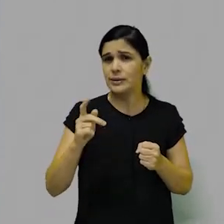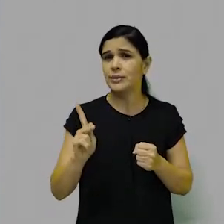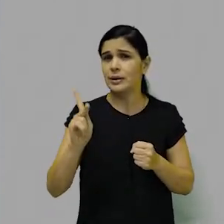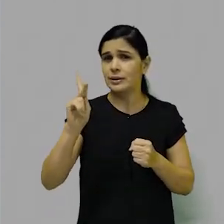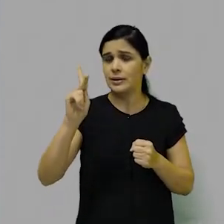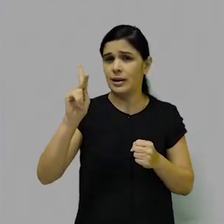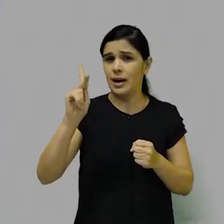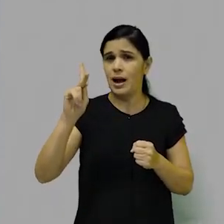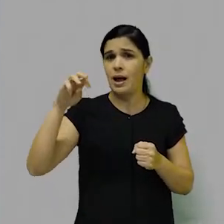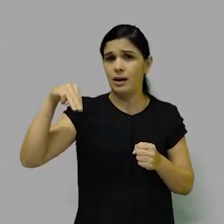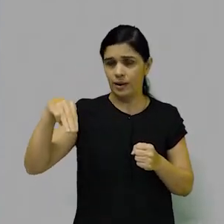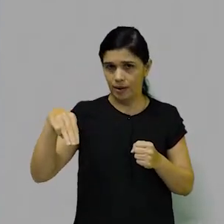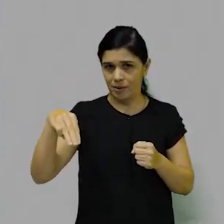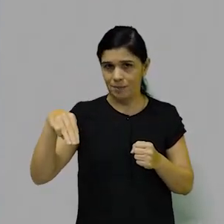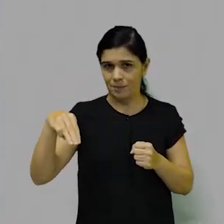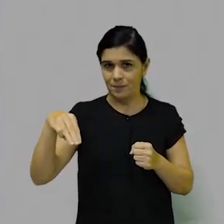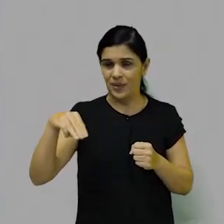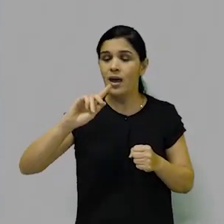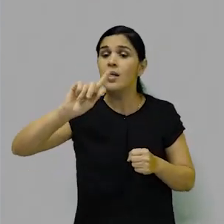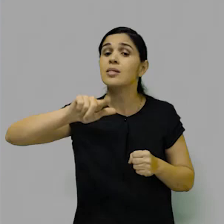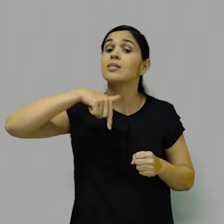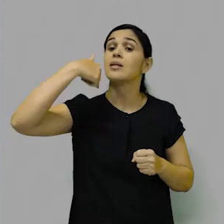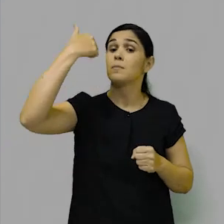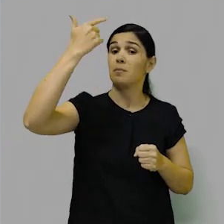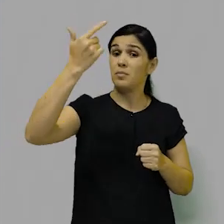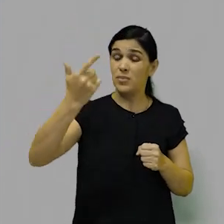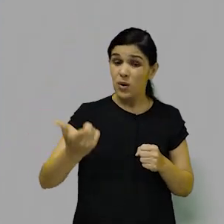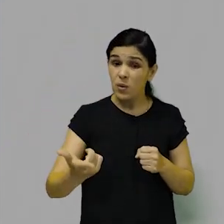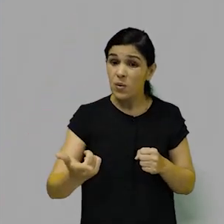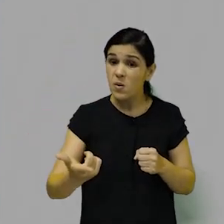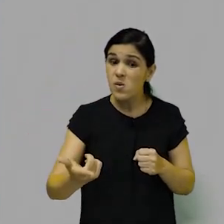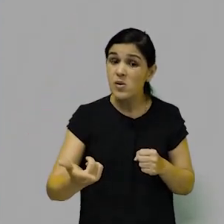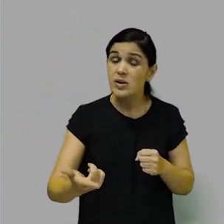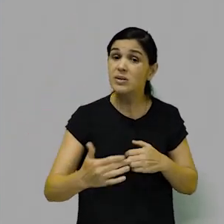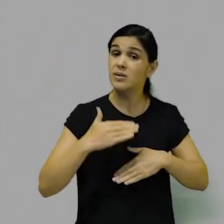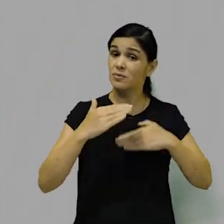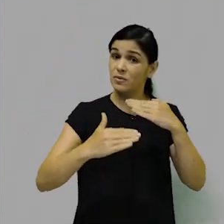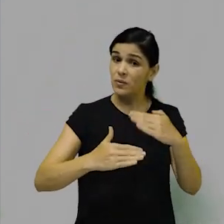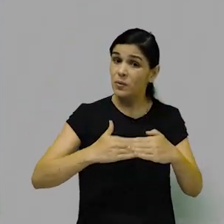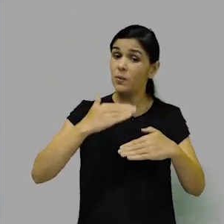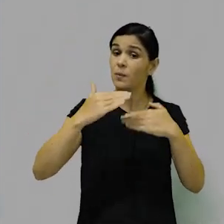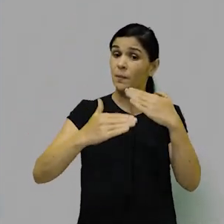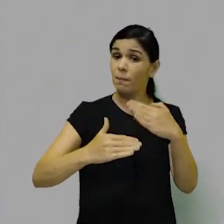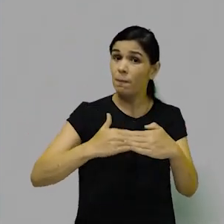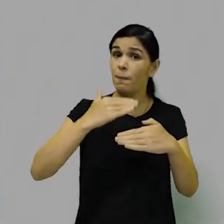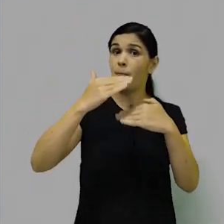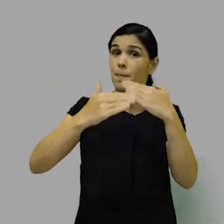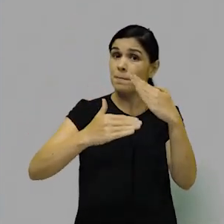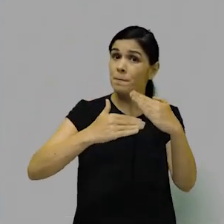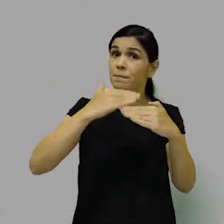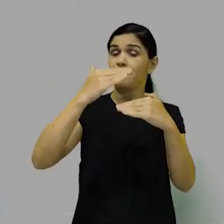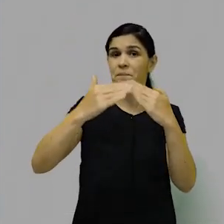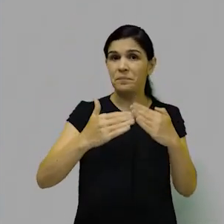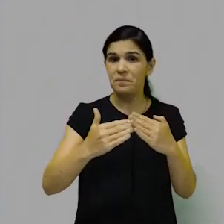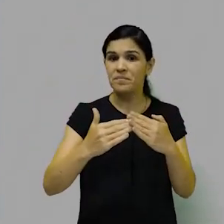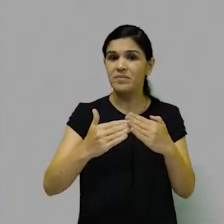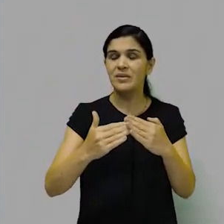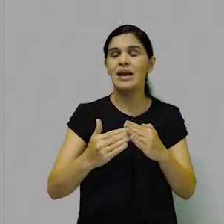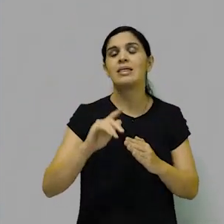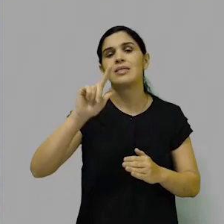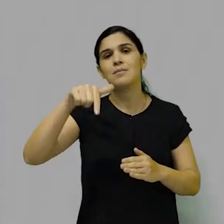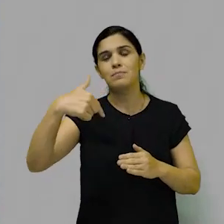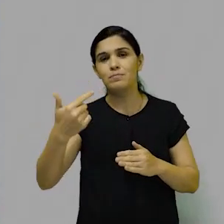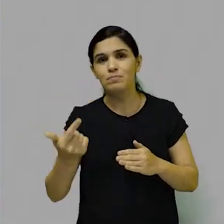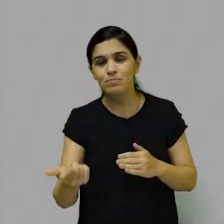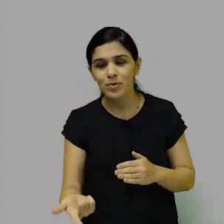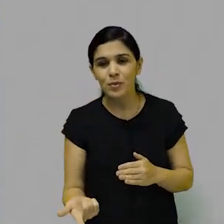organismo está sofrendo algum tipo de adaptação crônica. Eu estou melhorando a capilaridade do meu, eu estou